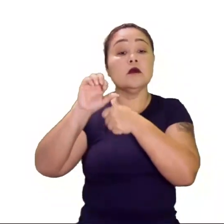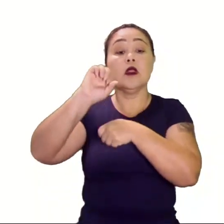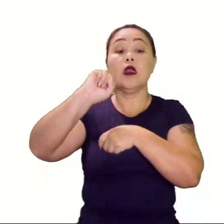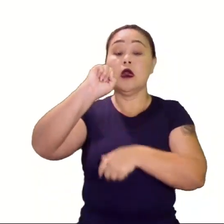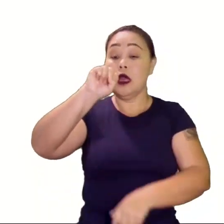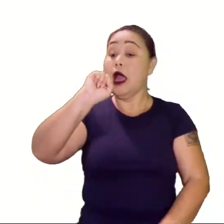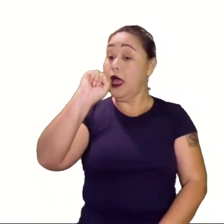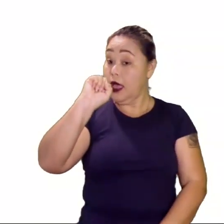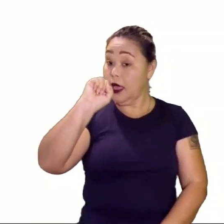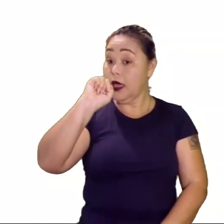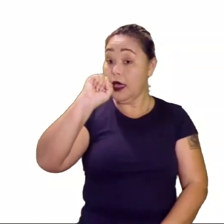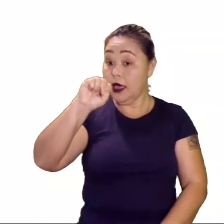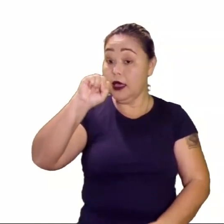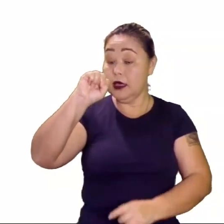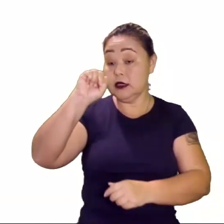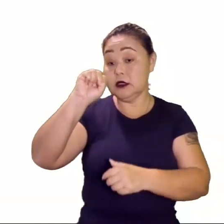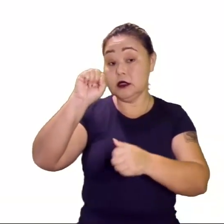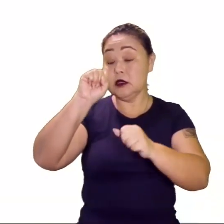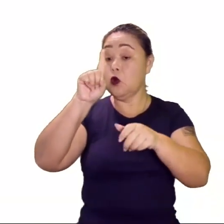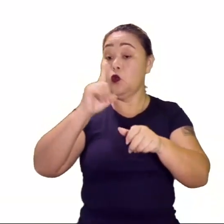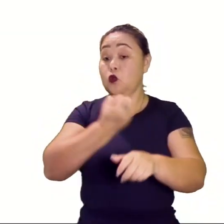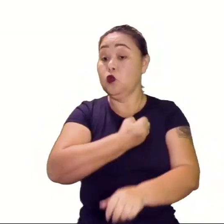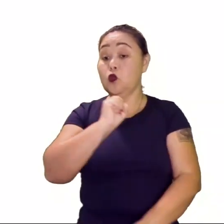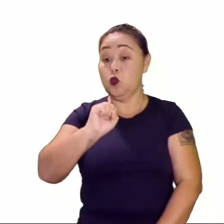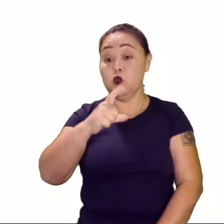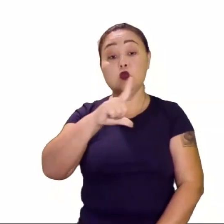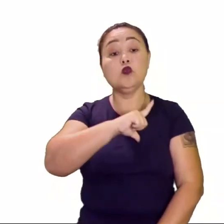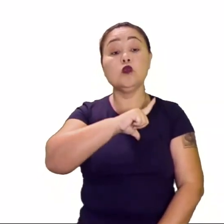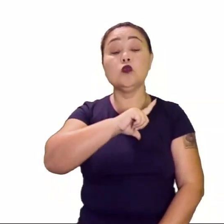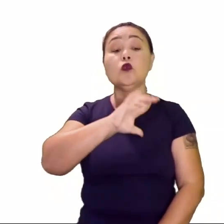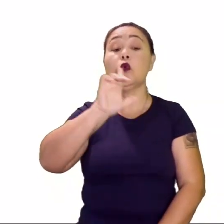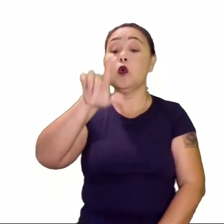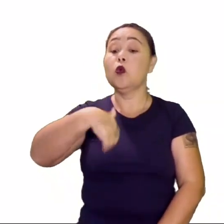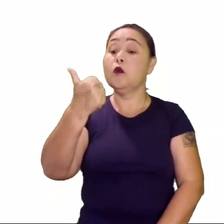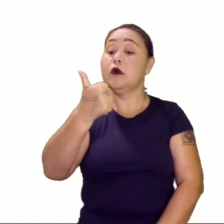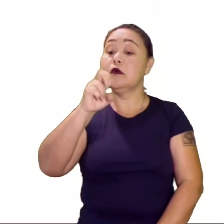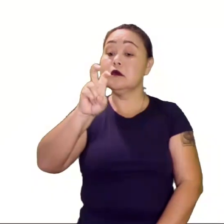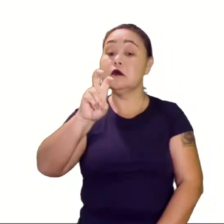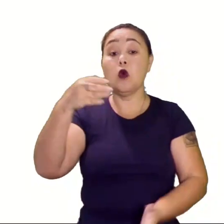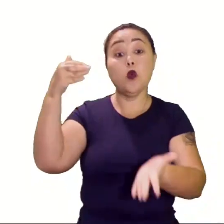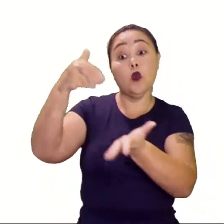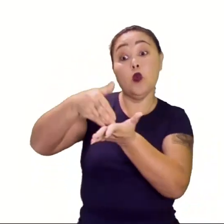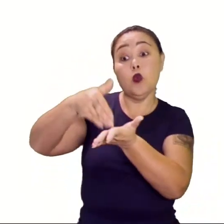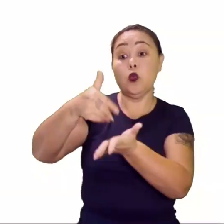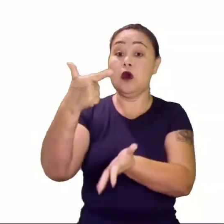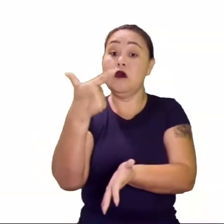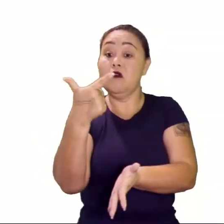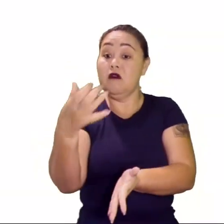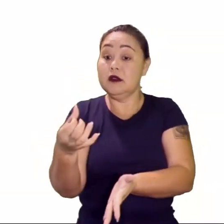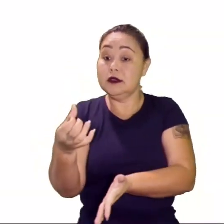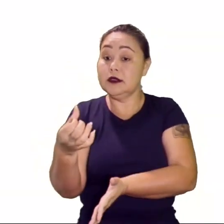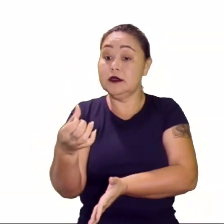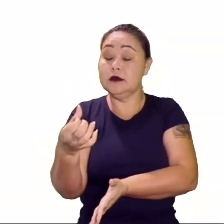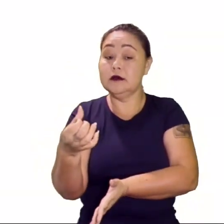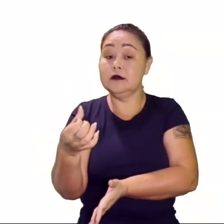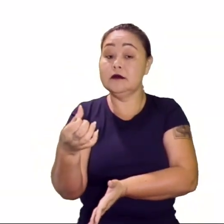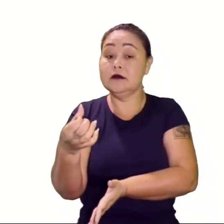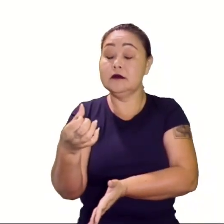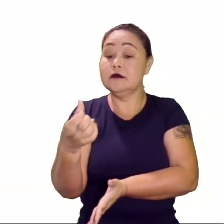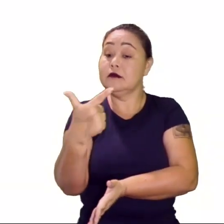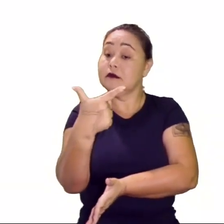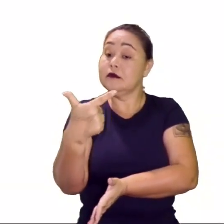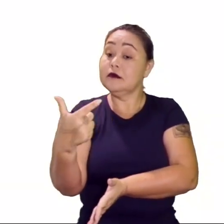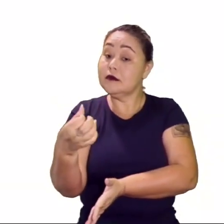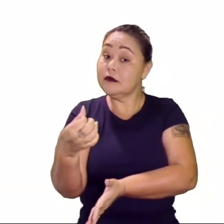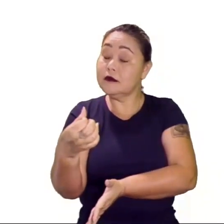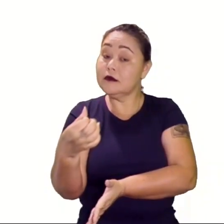S8 aqui, né? Não são 8 termos? Então, vai ser o A1, quem é o primeiro termo? 5. Quem é o último? 26. 26, né?